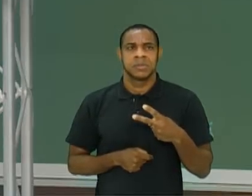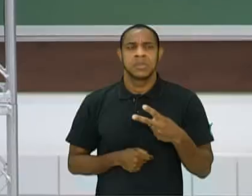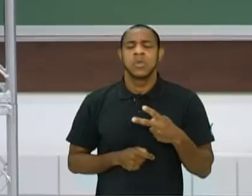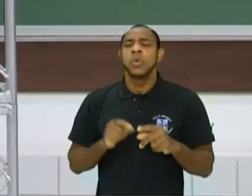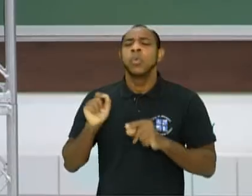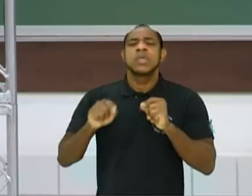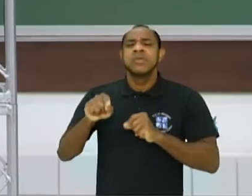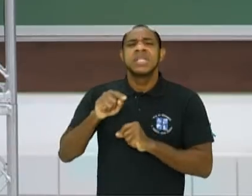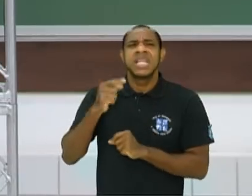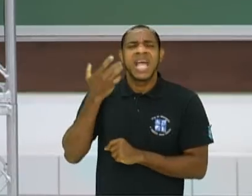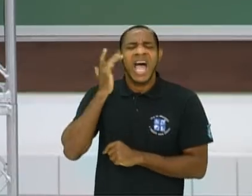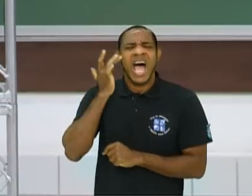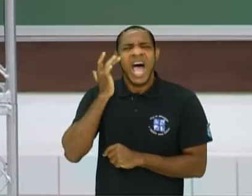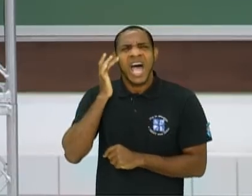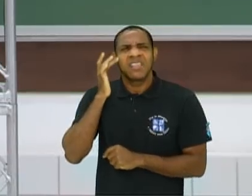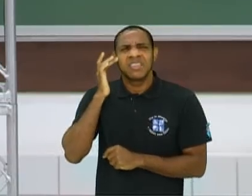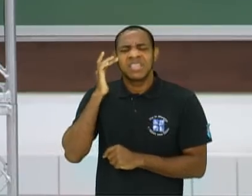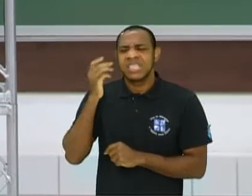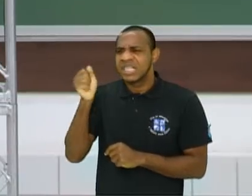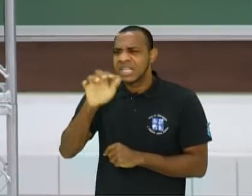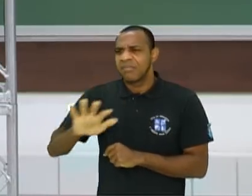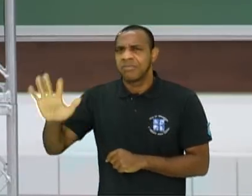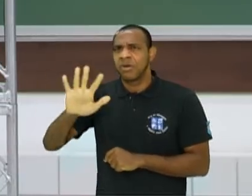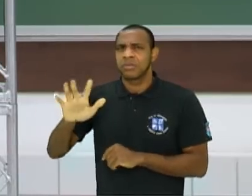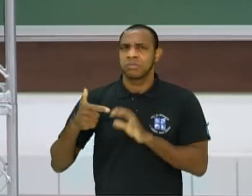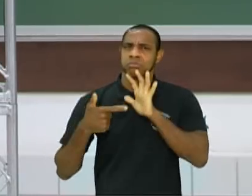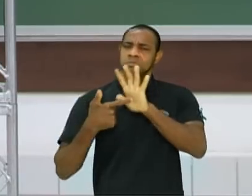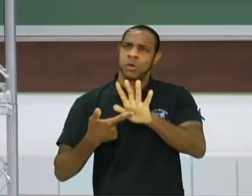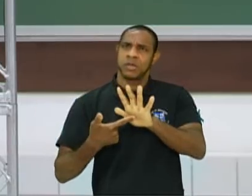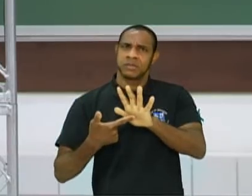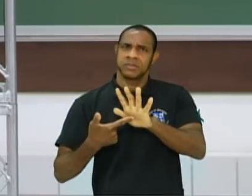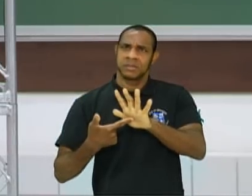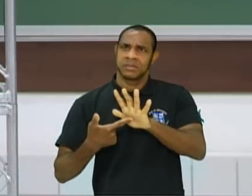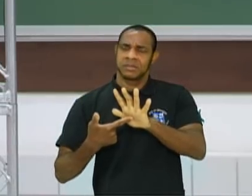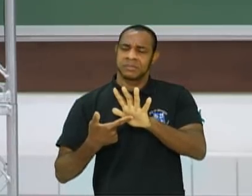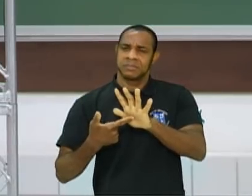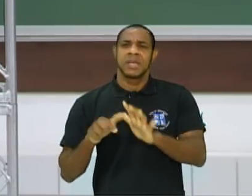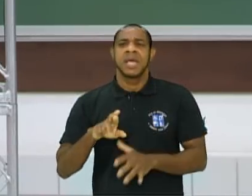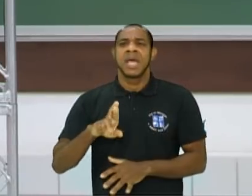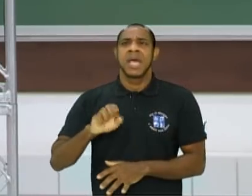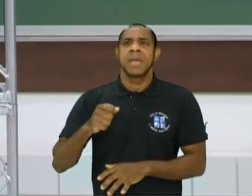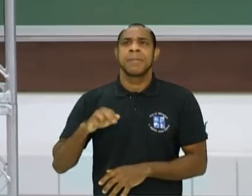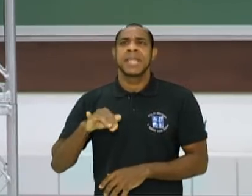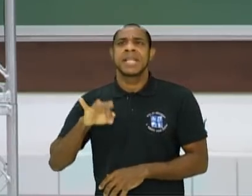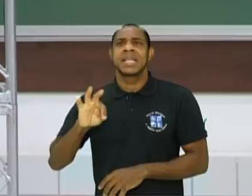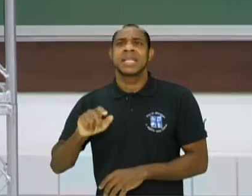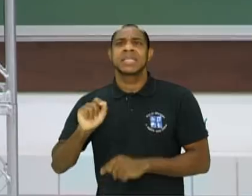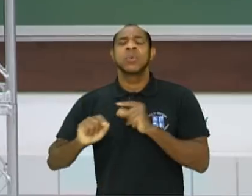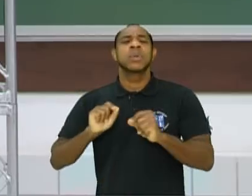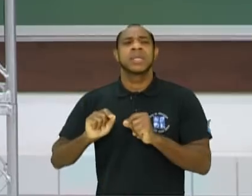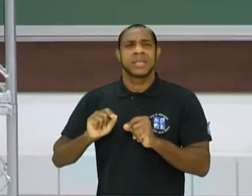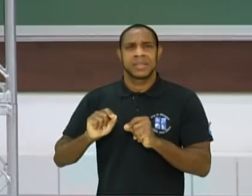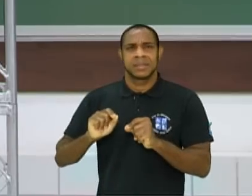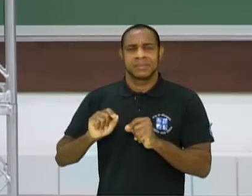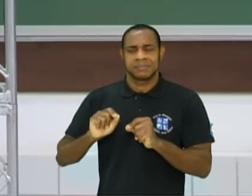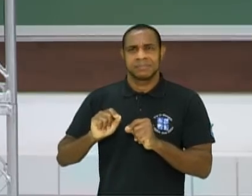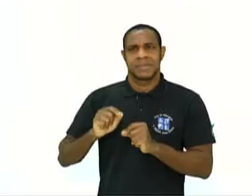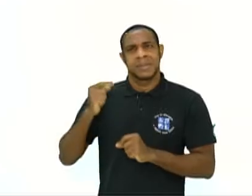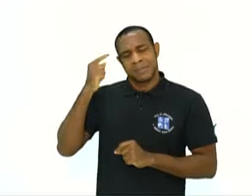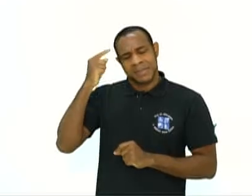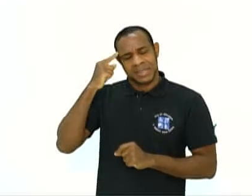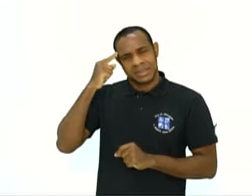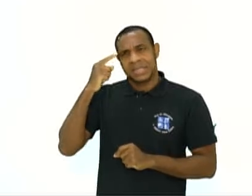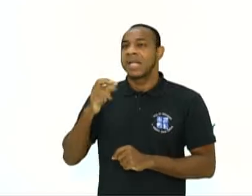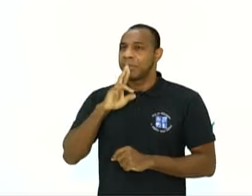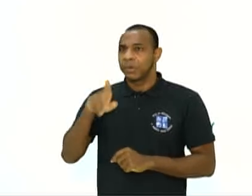você acha que essa imagem representa? Eu vou dar um tempinho para você, você vai registrar sua resposta no caderno. Em seguida, nós voltamos para conversar um